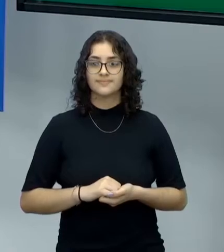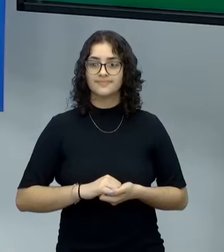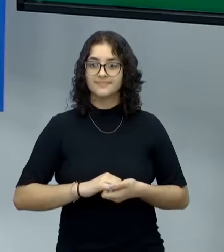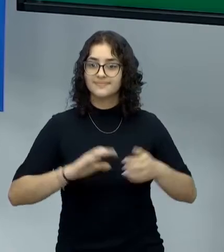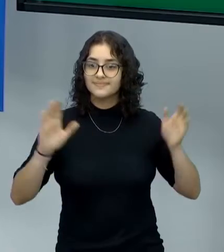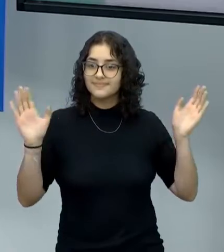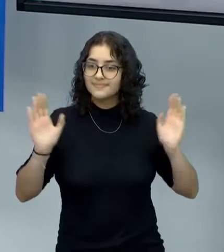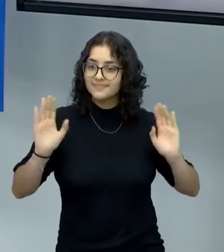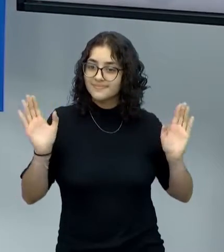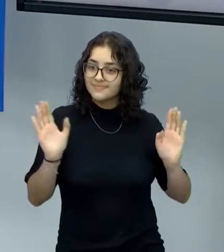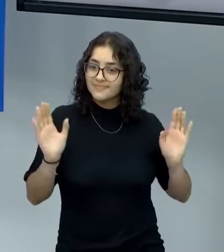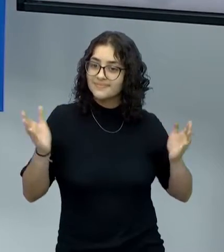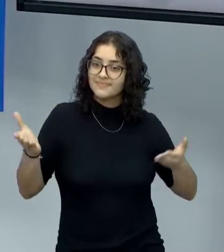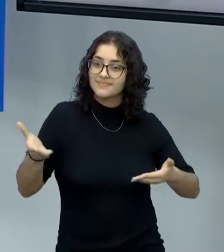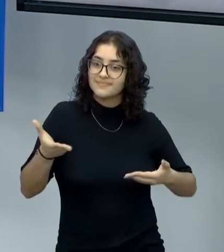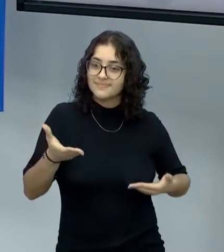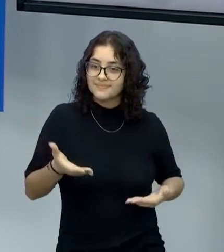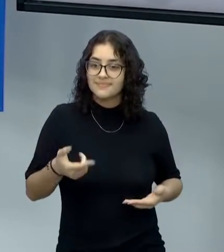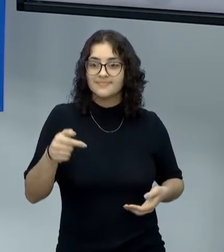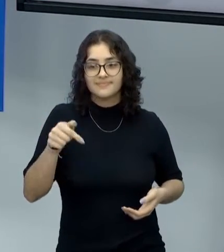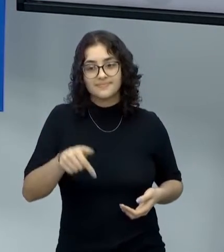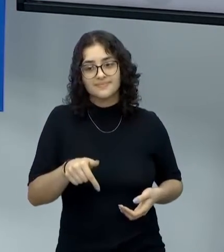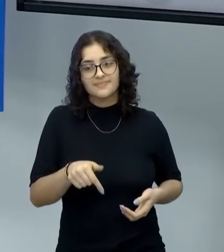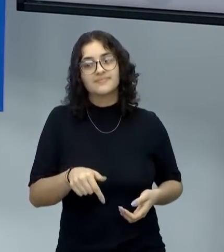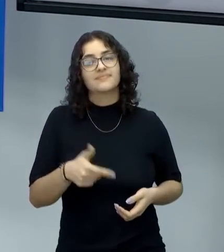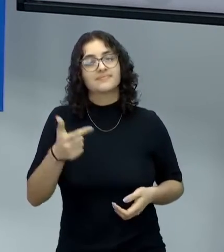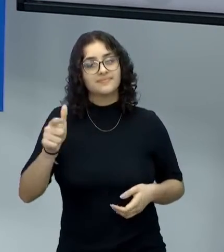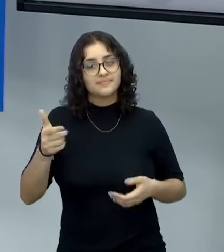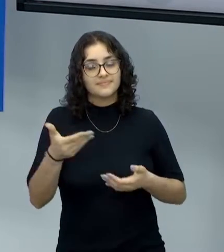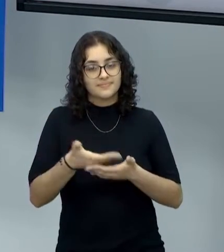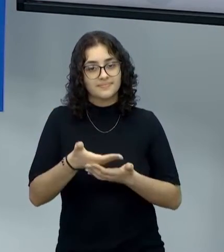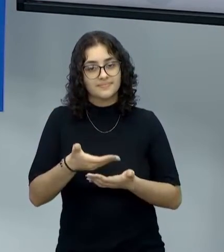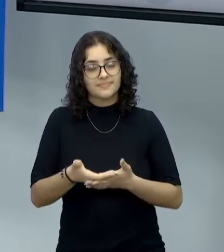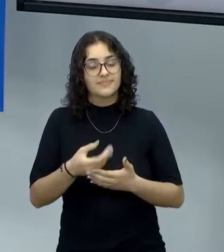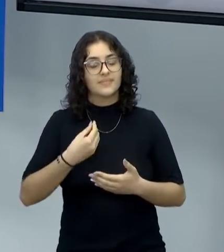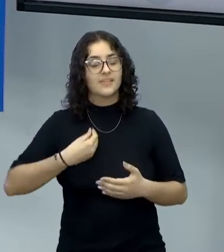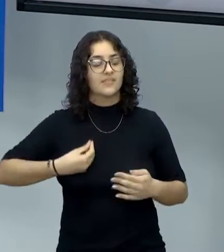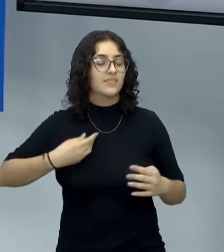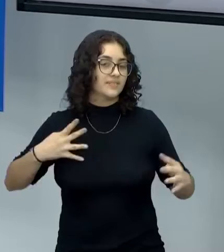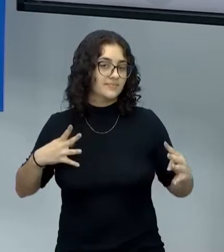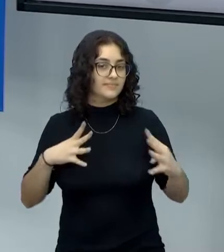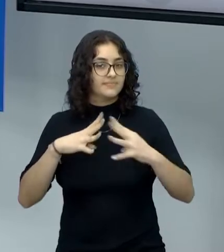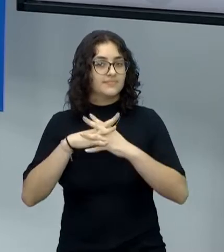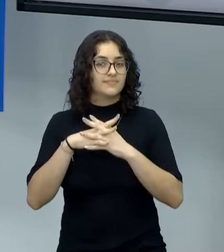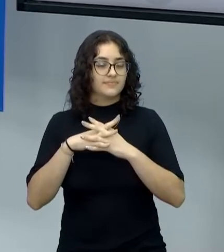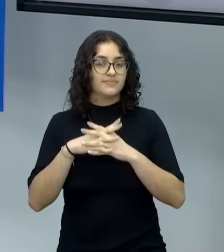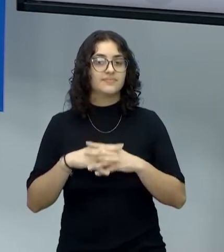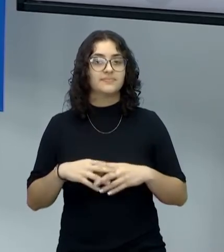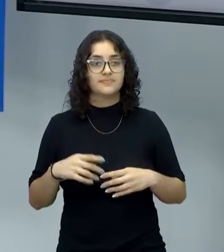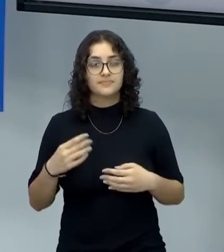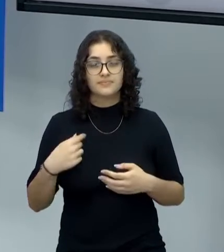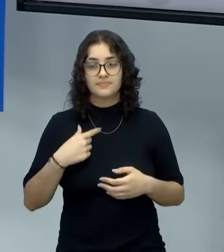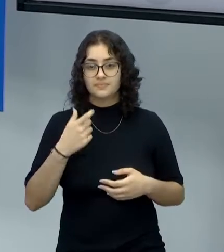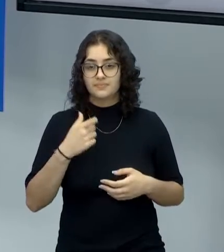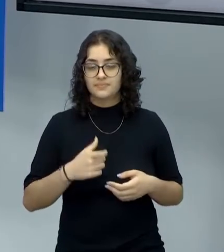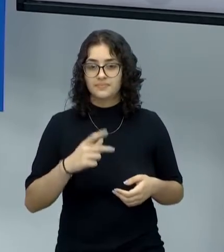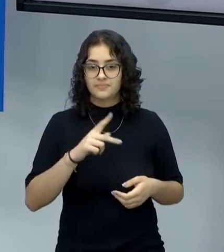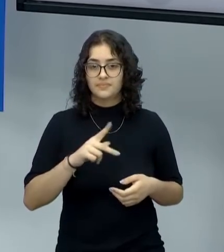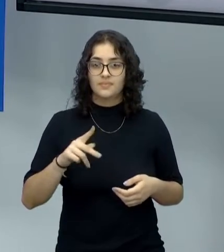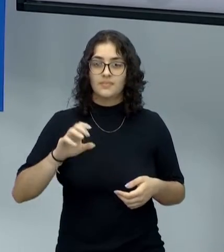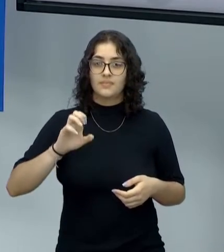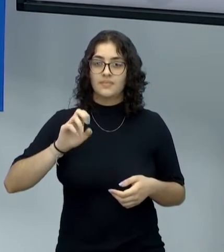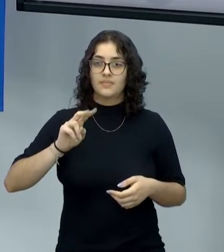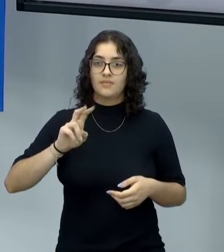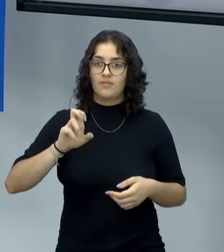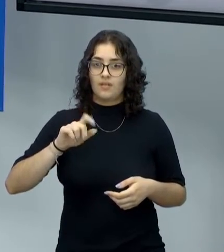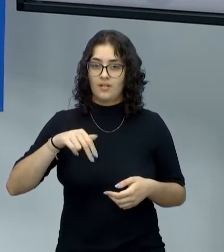Olá, estudantes! Sejam muito bem-vindos a mais uma aula de Vida nos Extremos. Eu sou a professora Eveline Cruz e